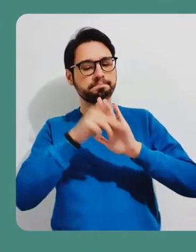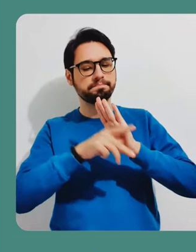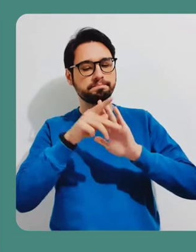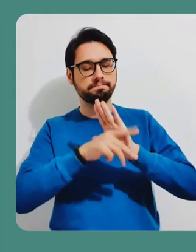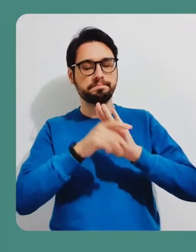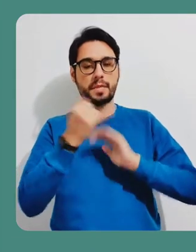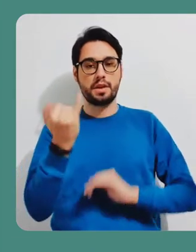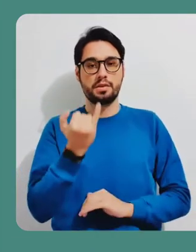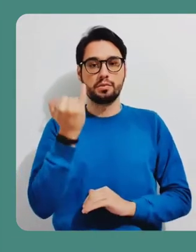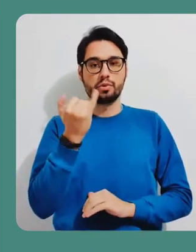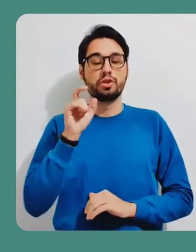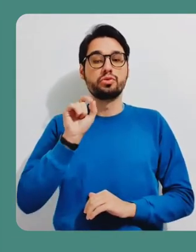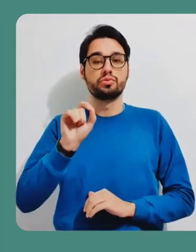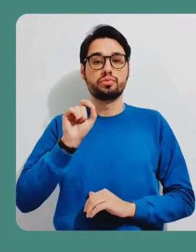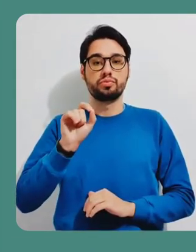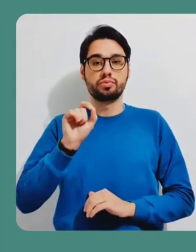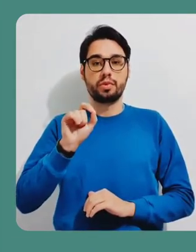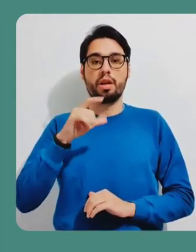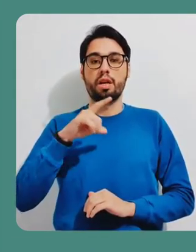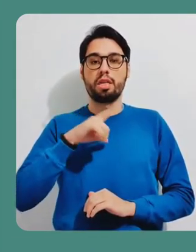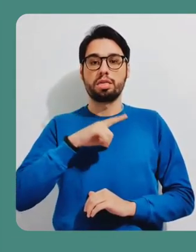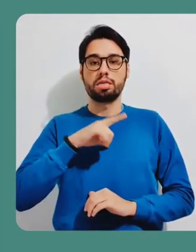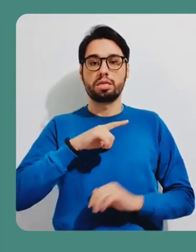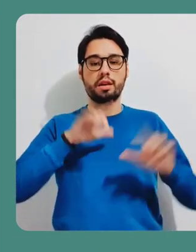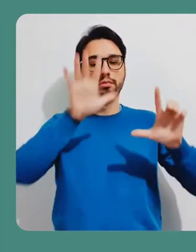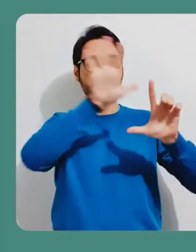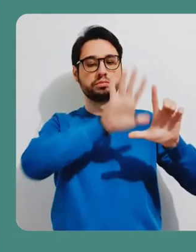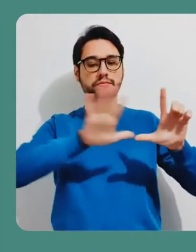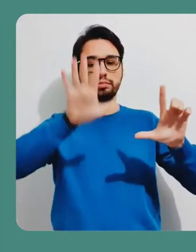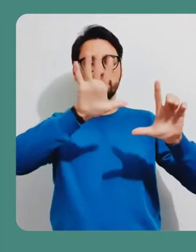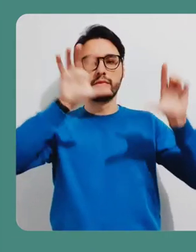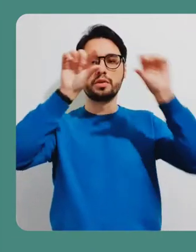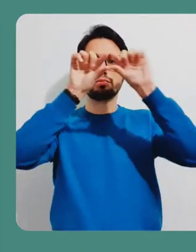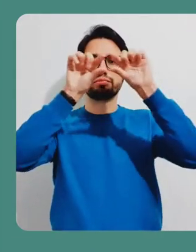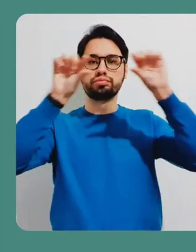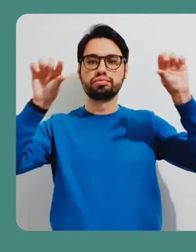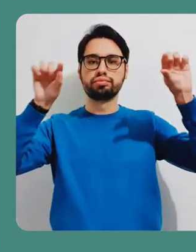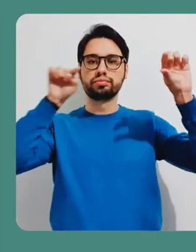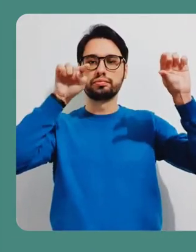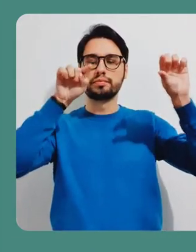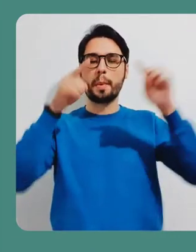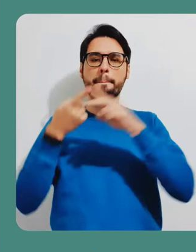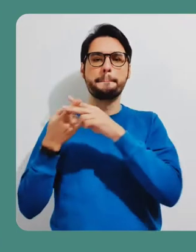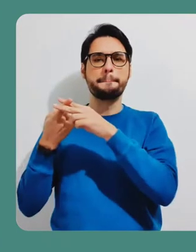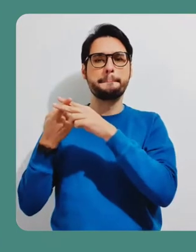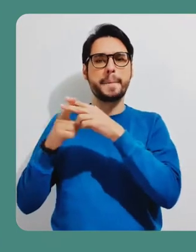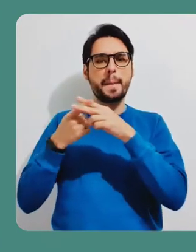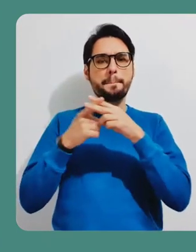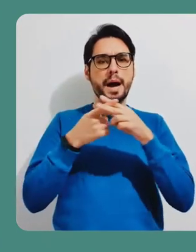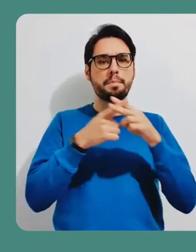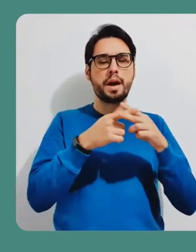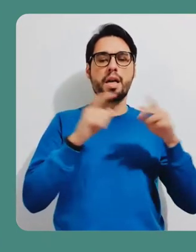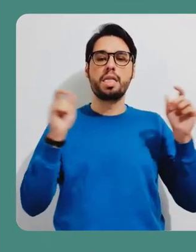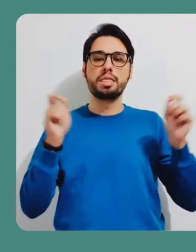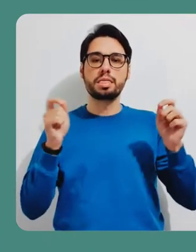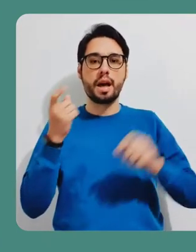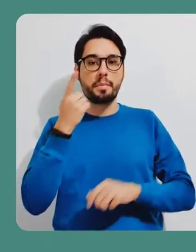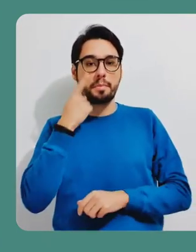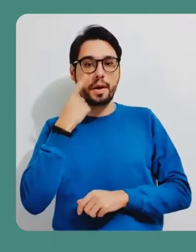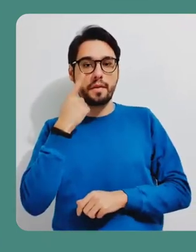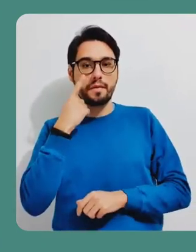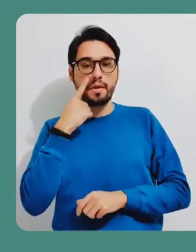e antes de iniciar o seu projeto é importante você ficar atento as configurações dispostas